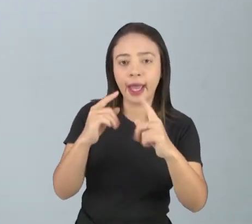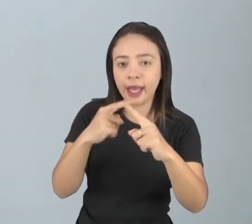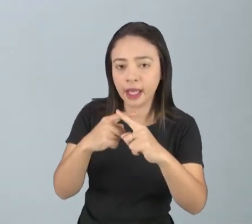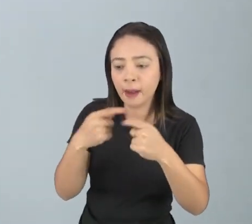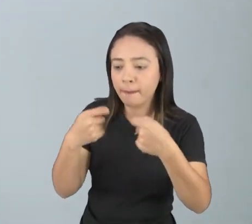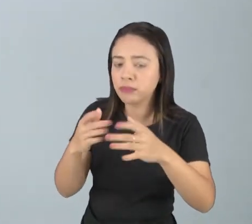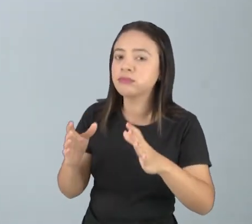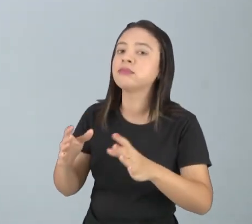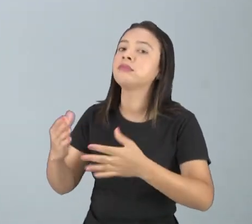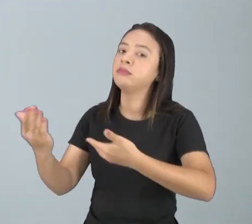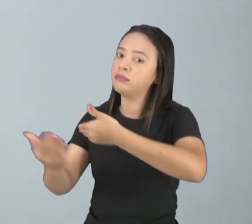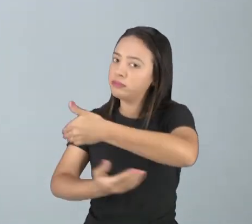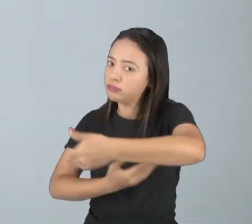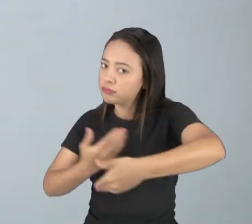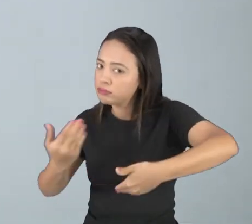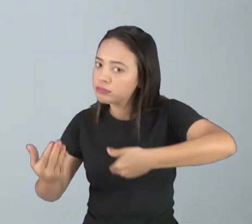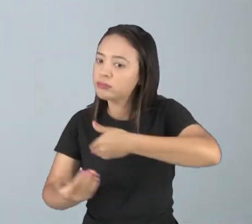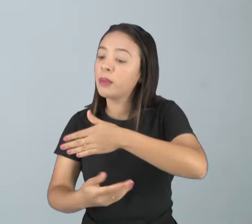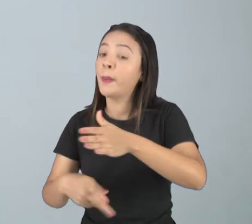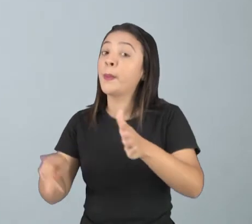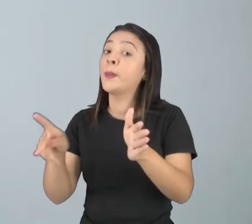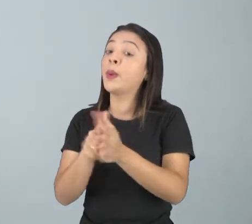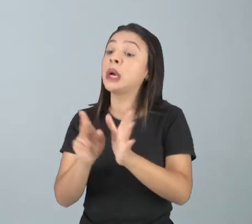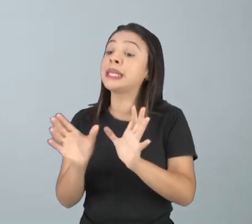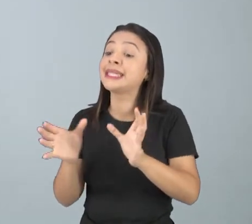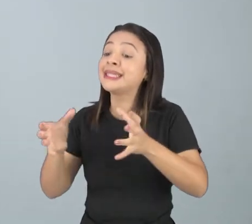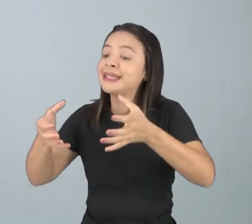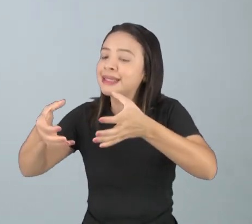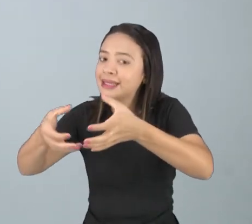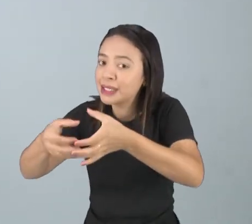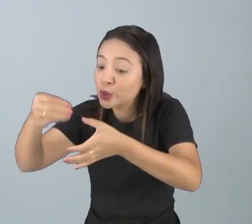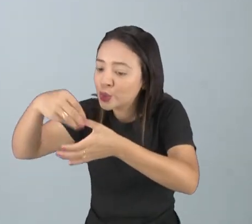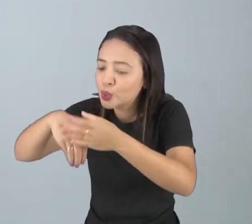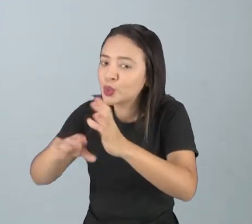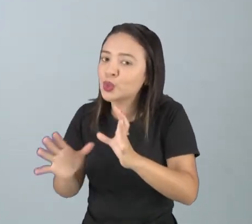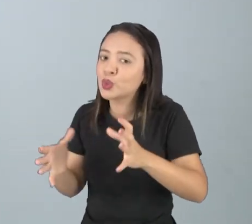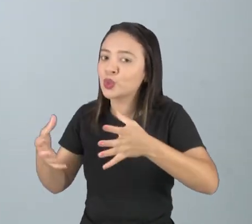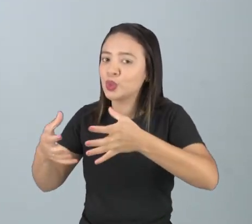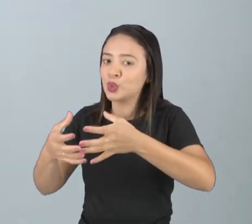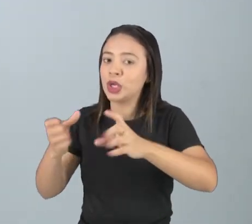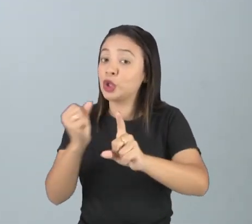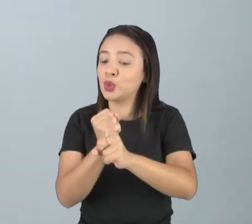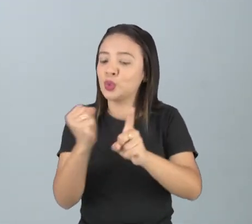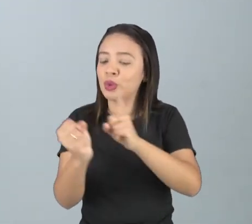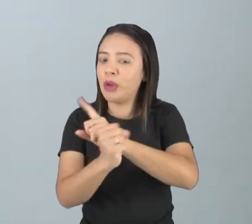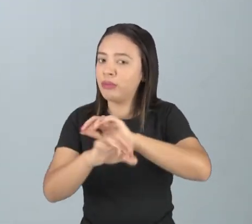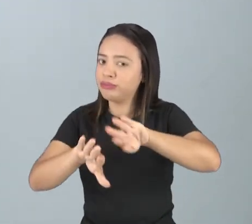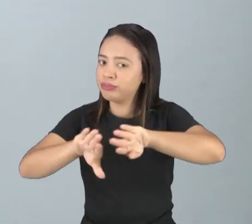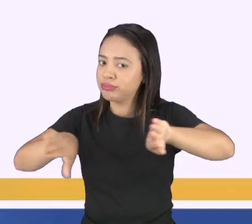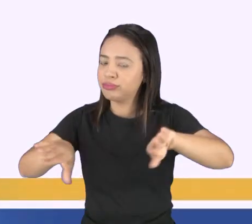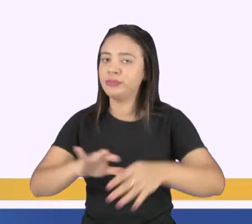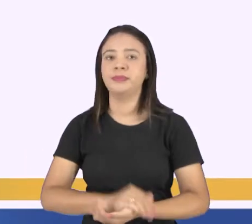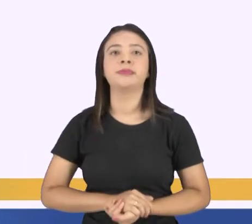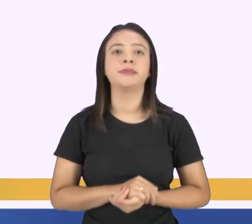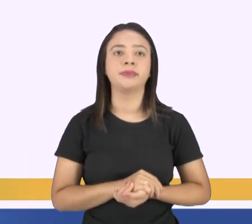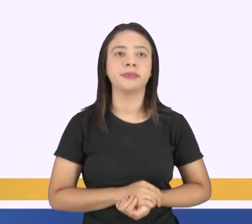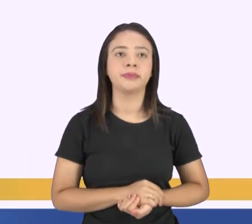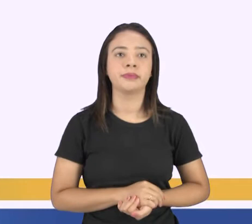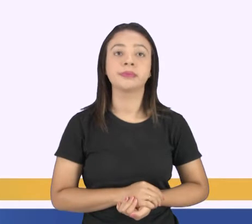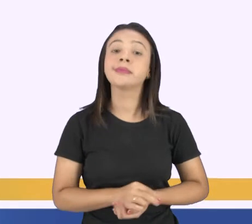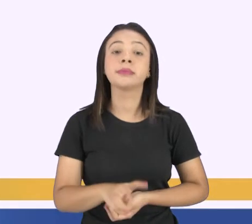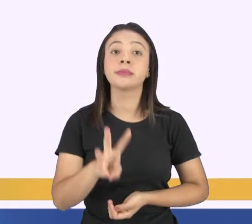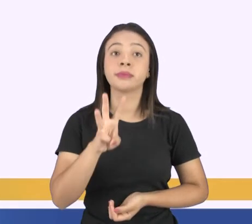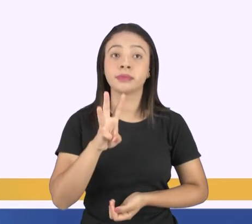é um problema dentro do centro espírita, lá dentro do centro espírita. Não pode, a sociedade não tem nada a ver com isso, tá? O